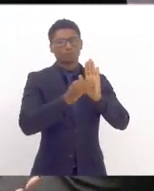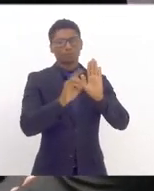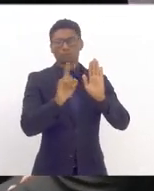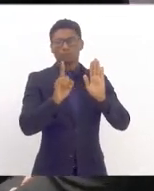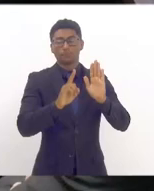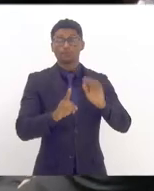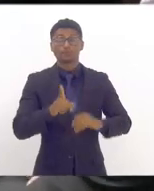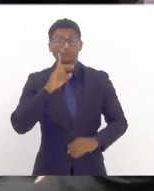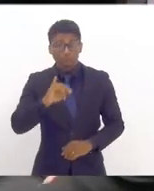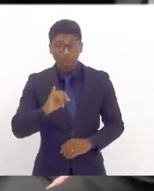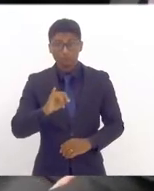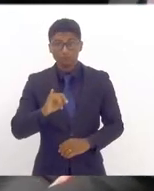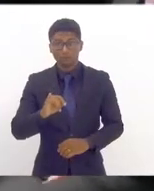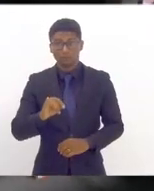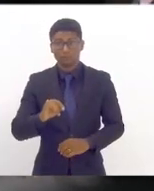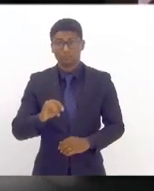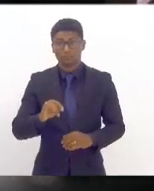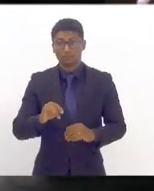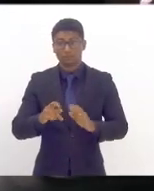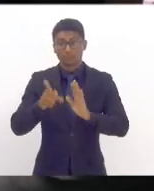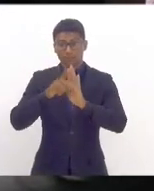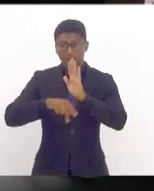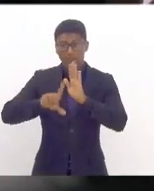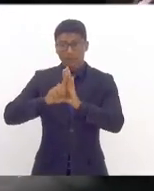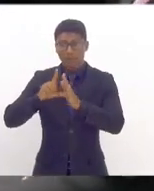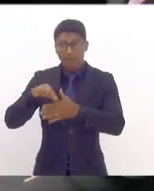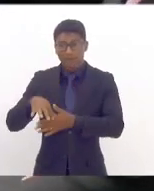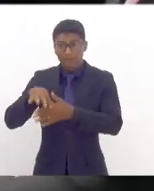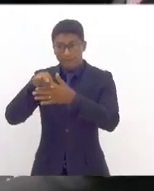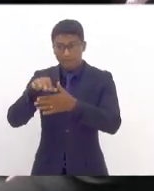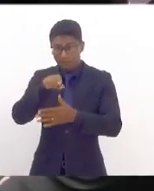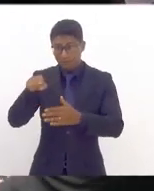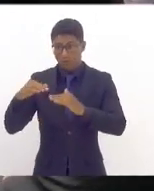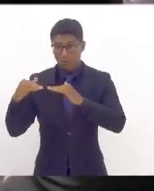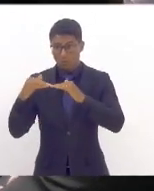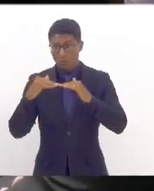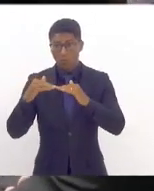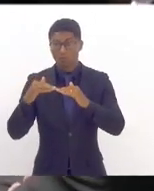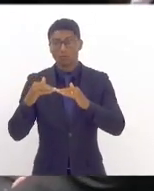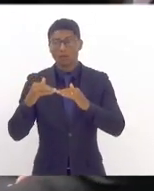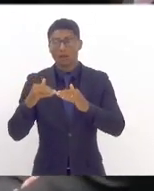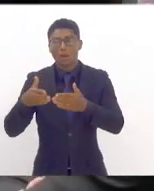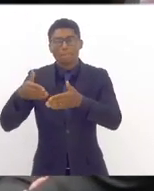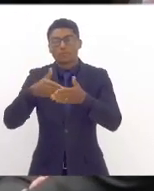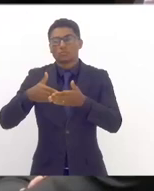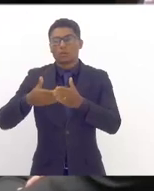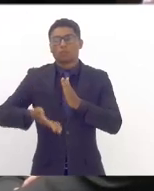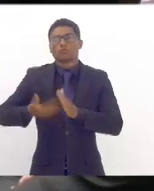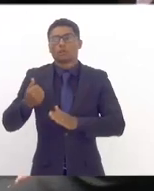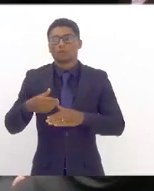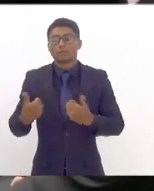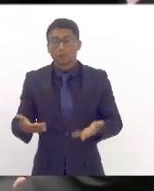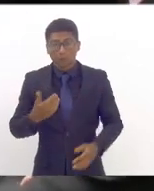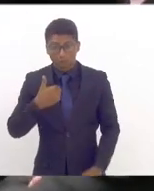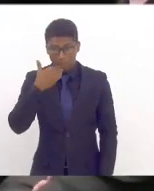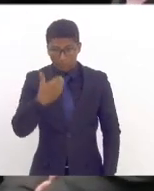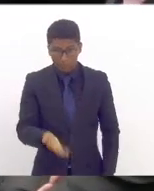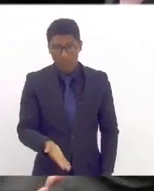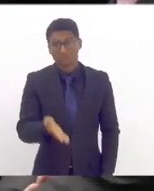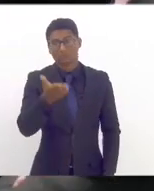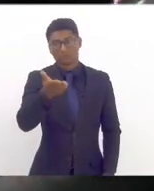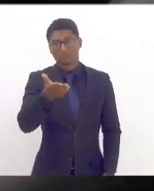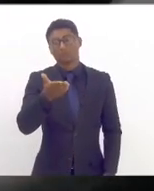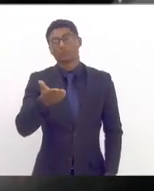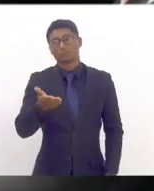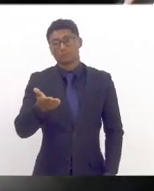a concordância da liderança do pl para o seu retorno mediante a retirada da obstrução Então já estou solicitando de antemão